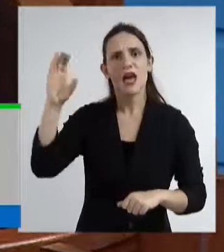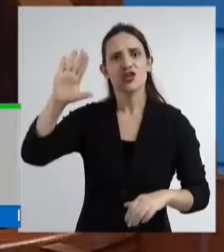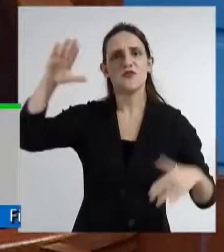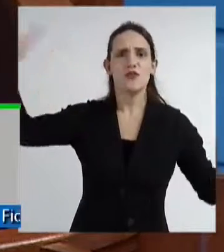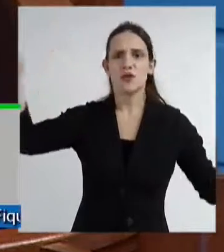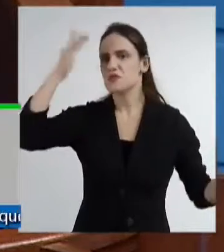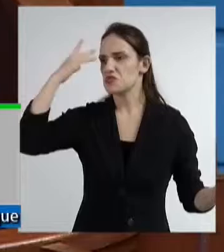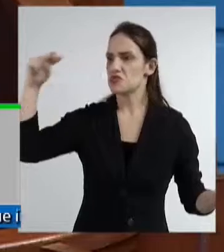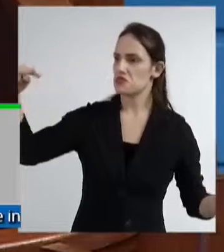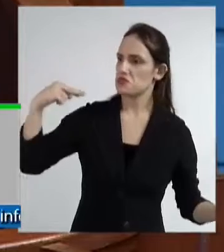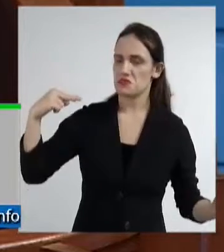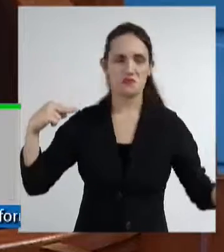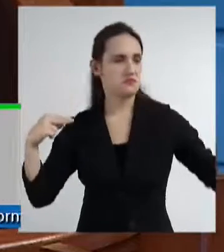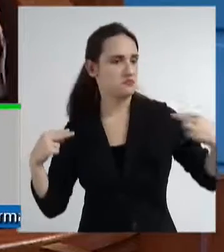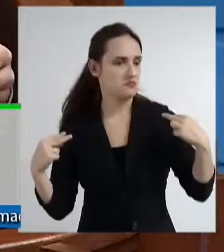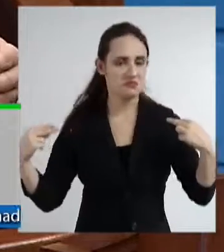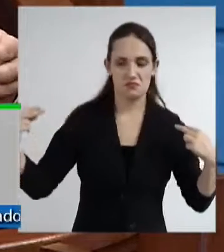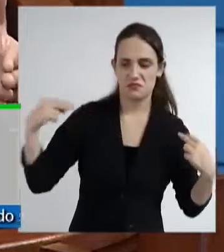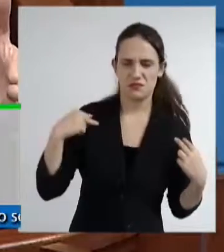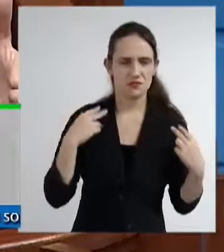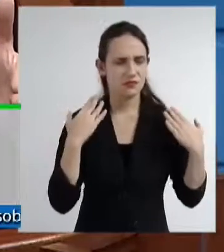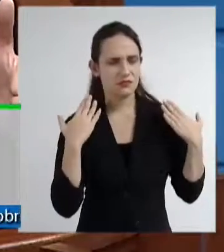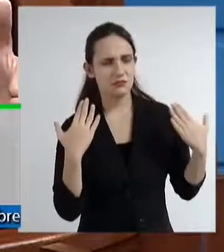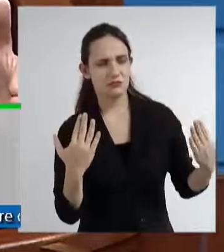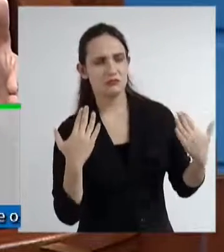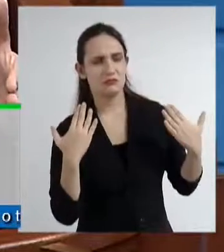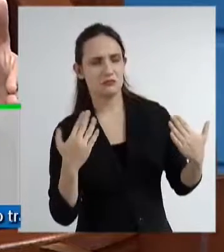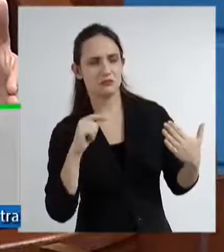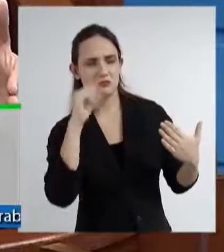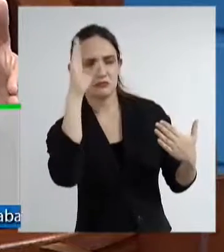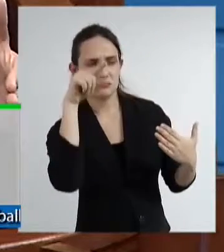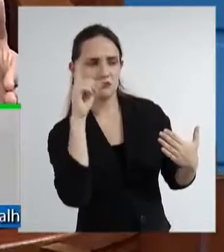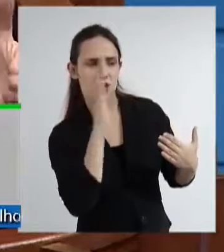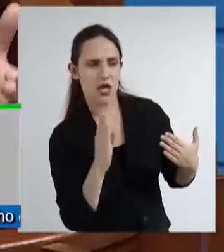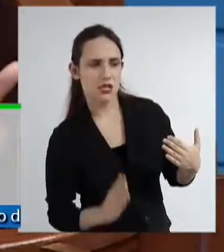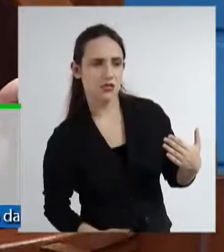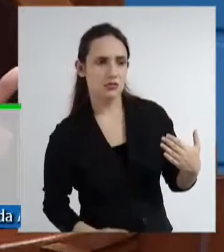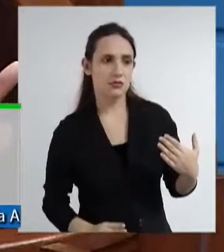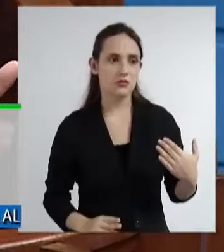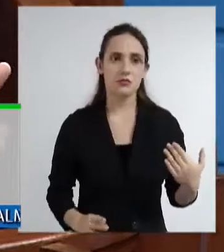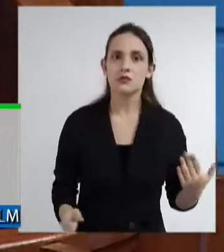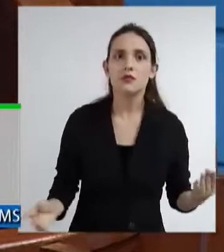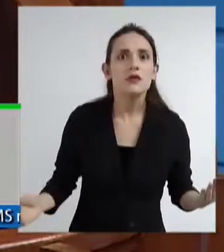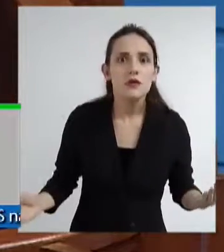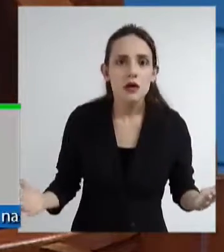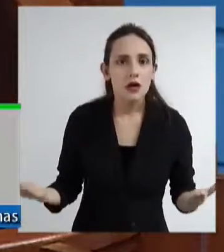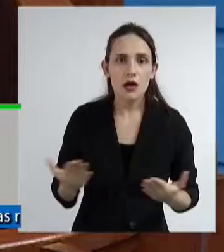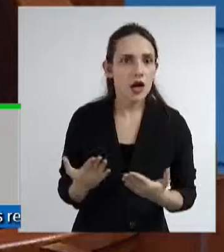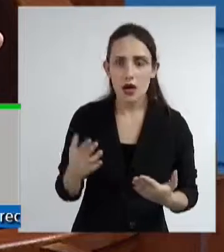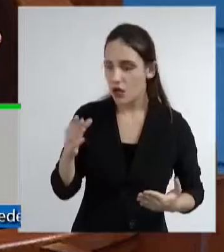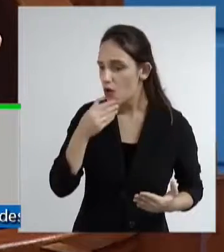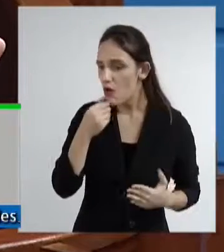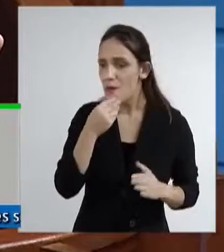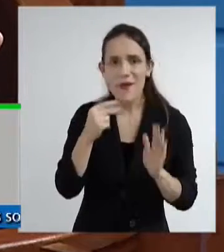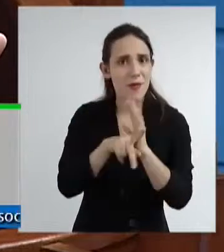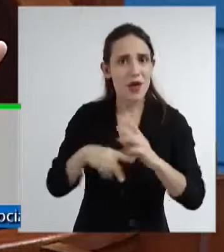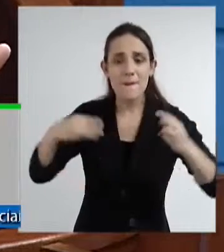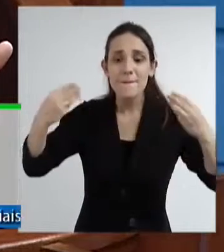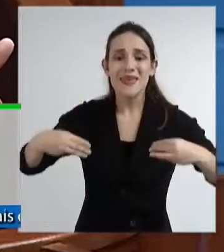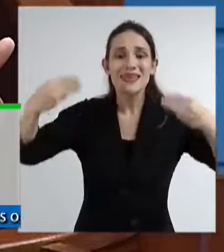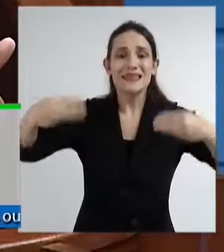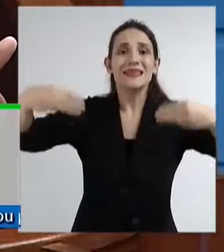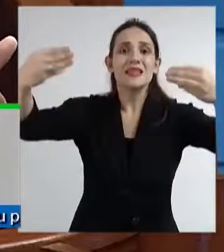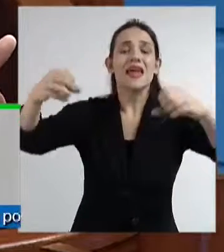pessoas olhando para a gente de forma desconfiada. Agora vamos aceitar que o ministro da Educação do